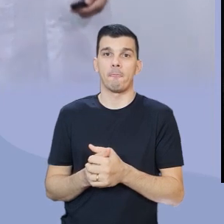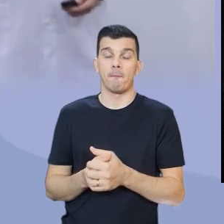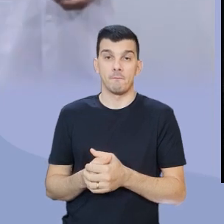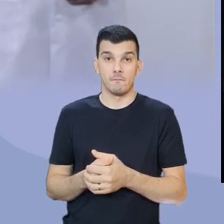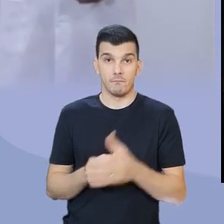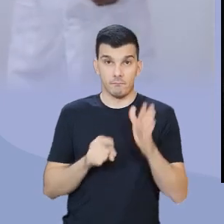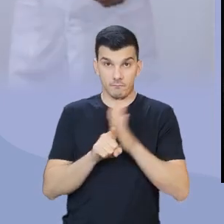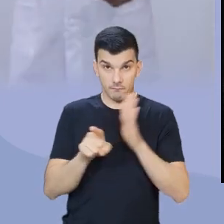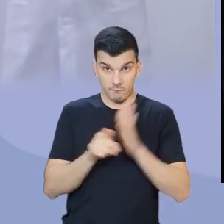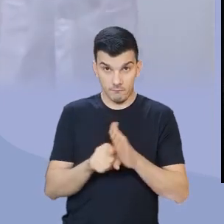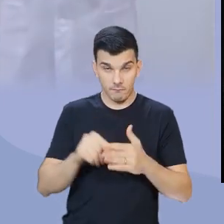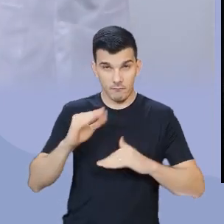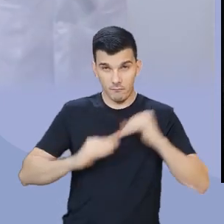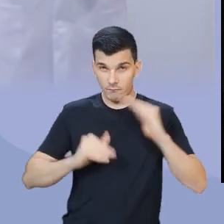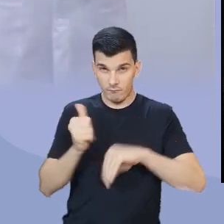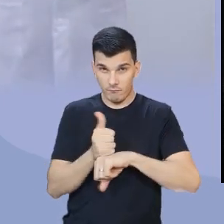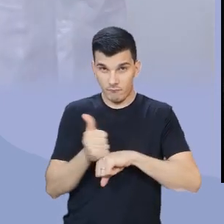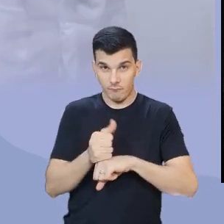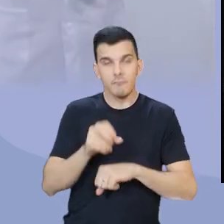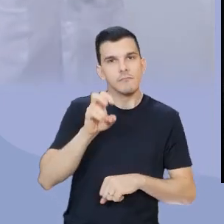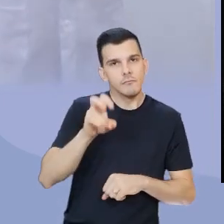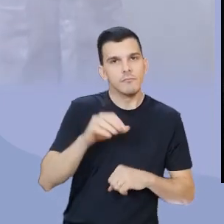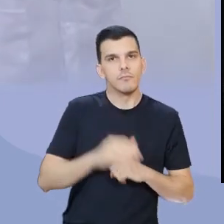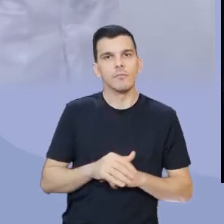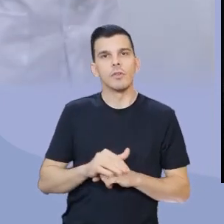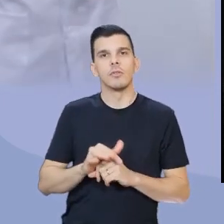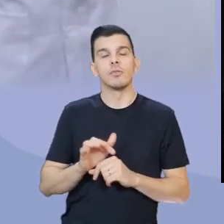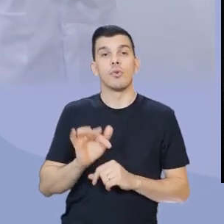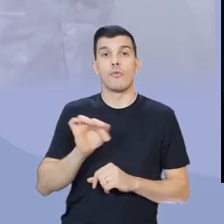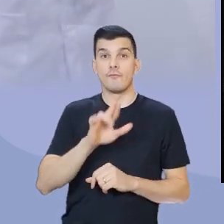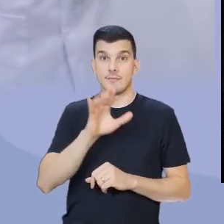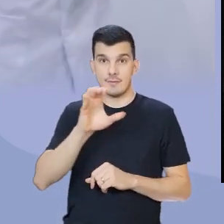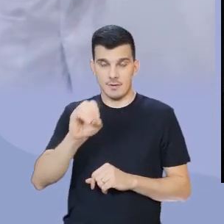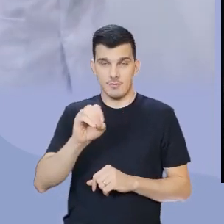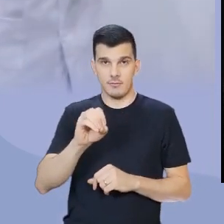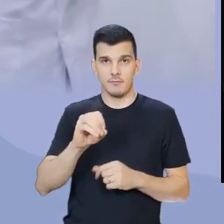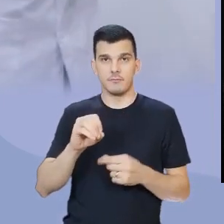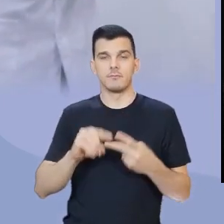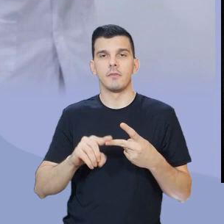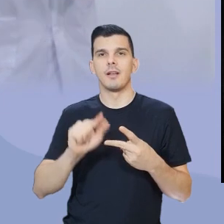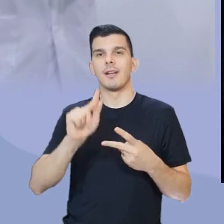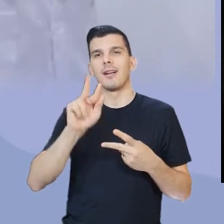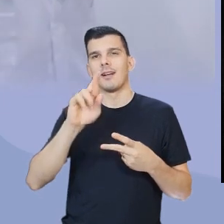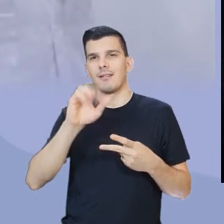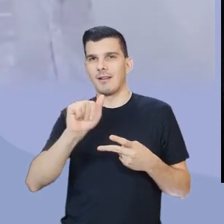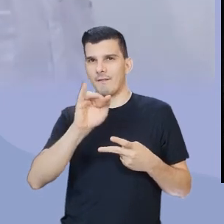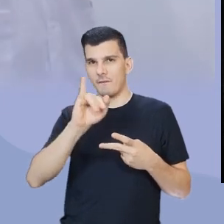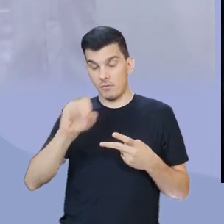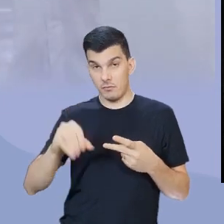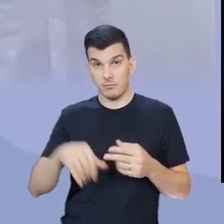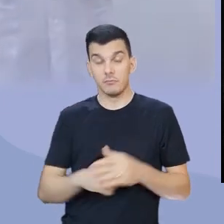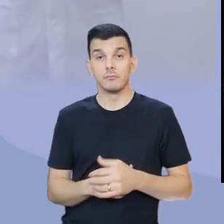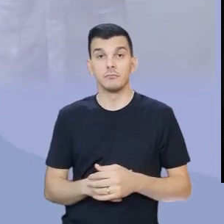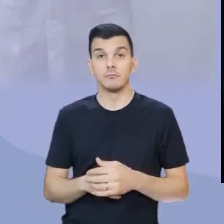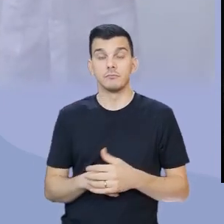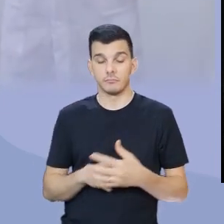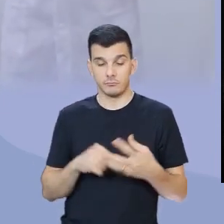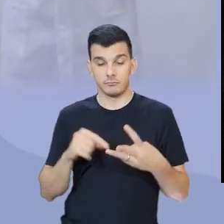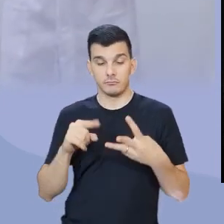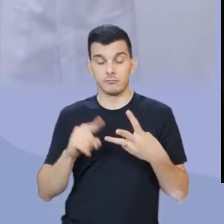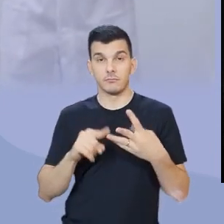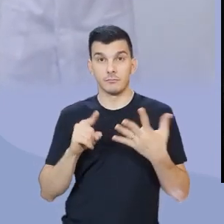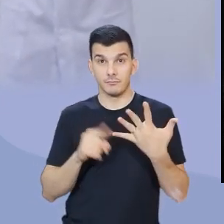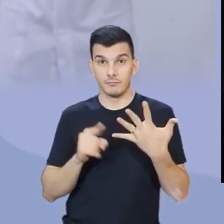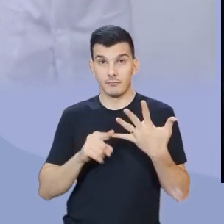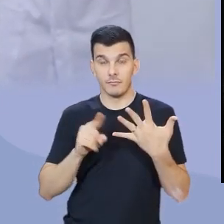Enem, aqui na competência 5, funções e gráficos. Lembrando que competência 5, funções e gráficos,